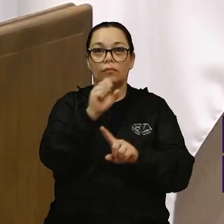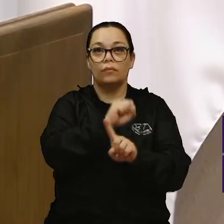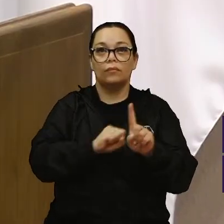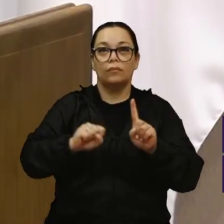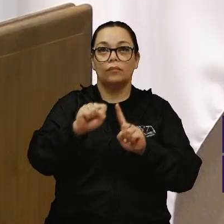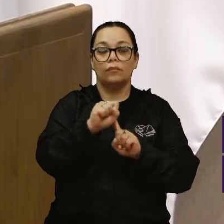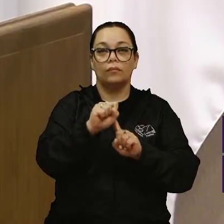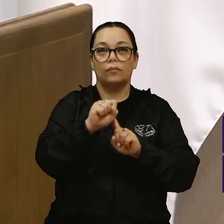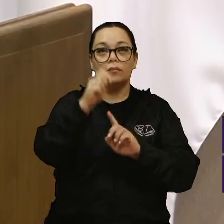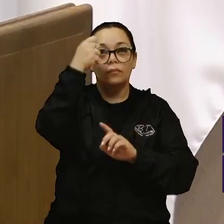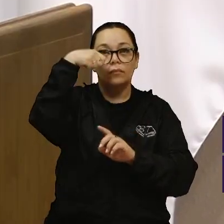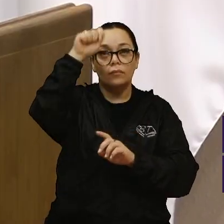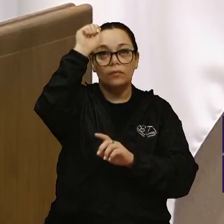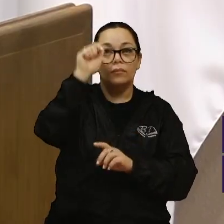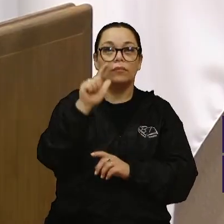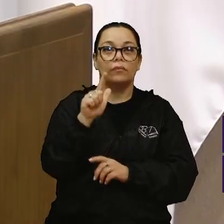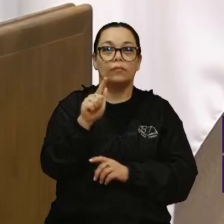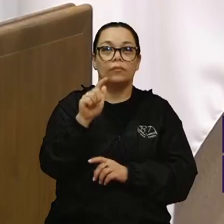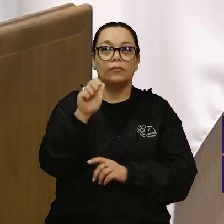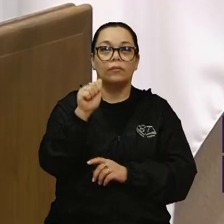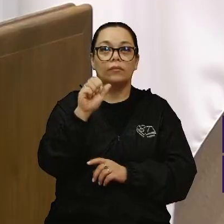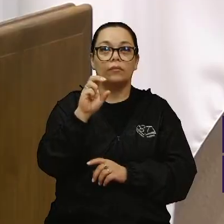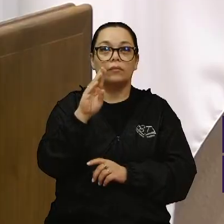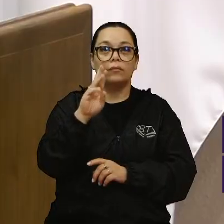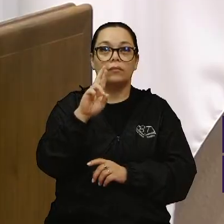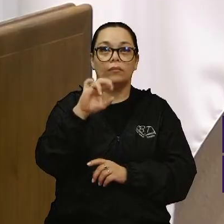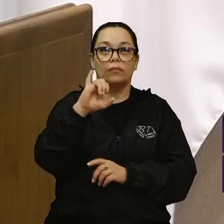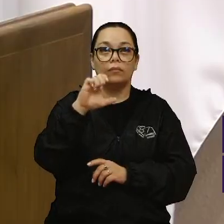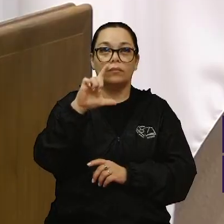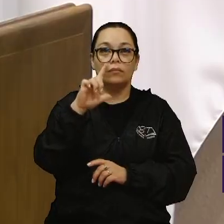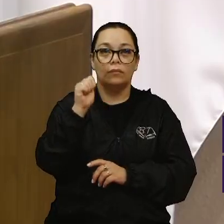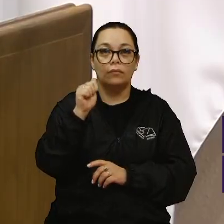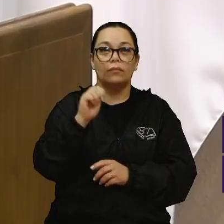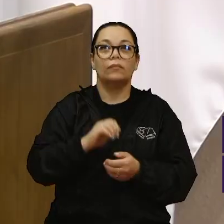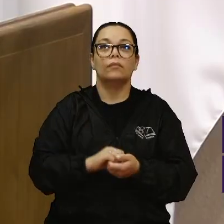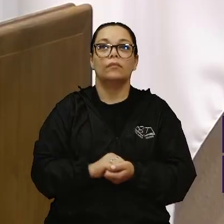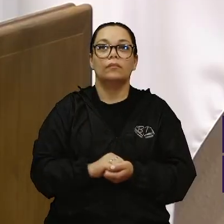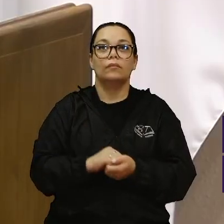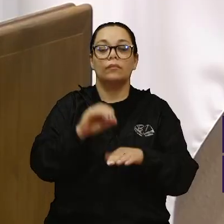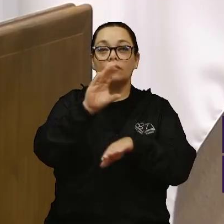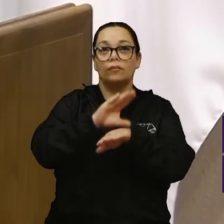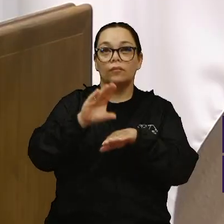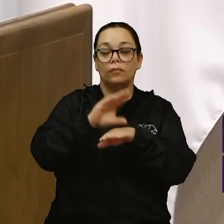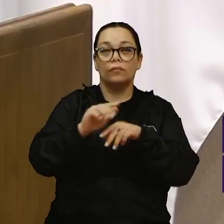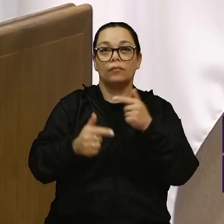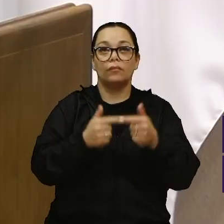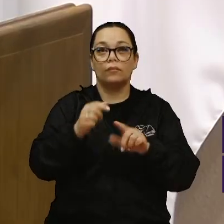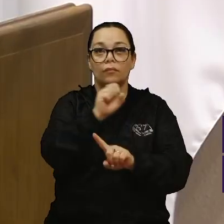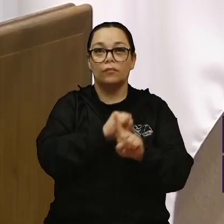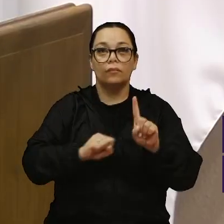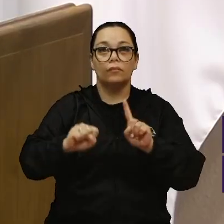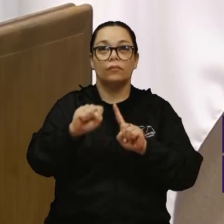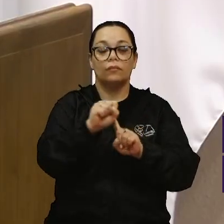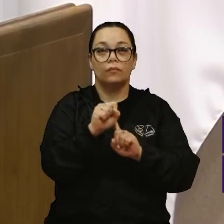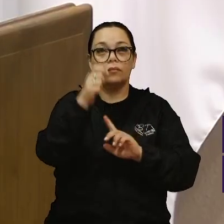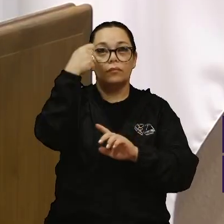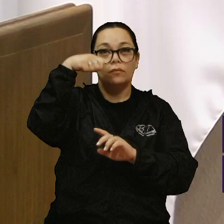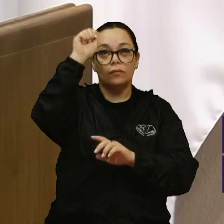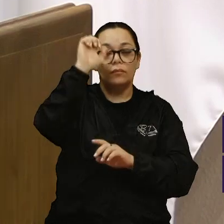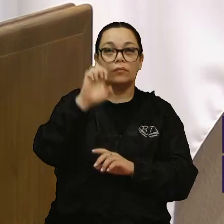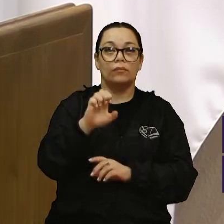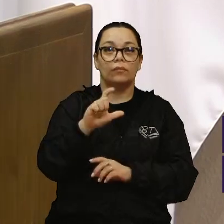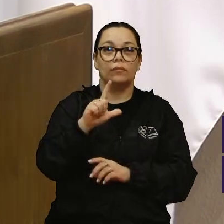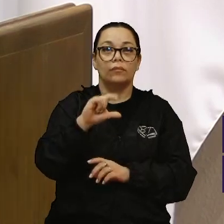da UX, Gabriela Generoso. Curso de Serviço Social da UX,